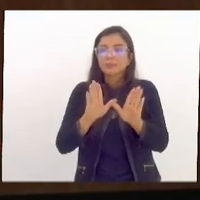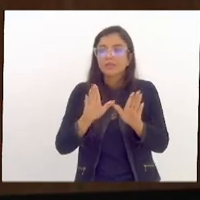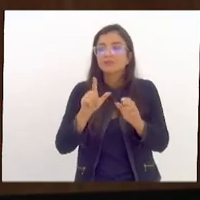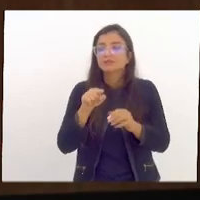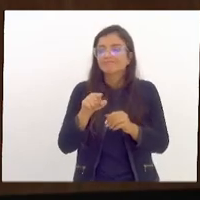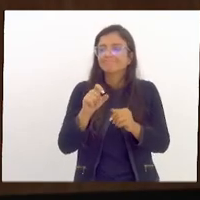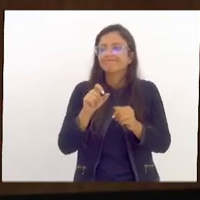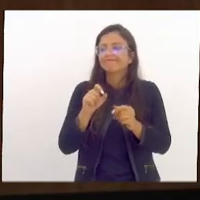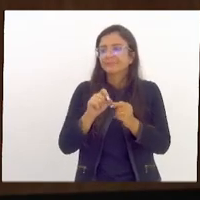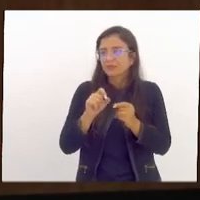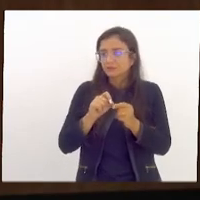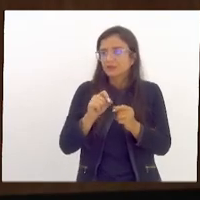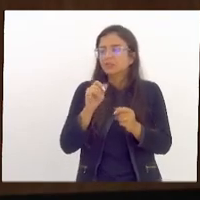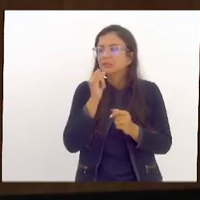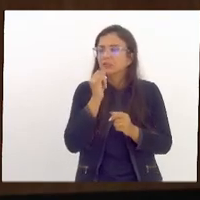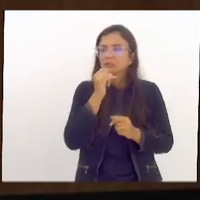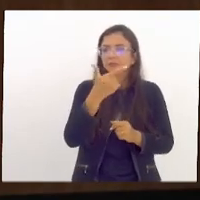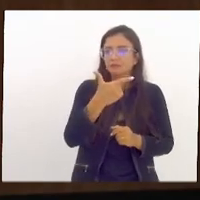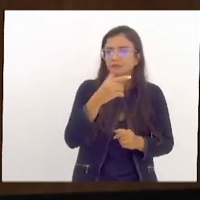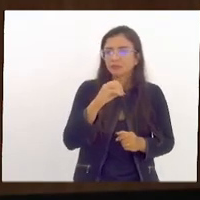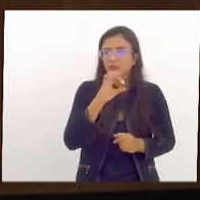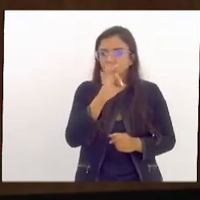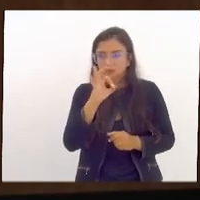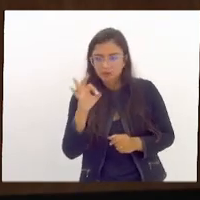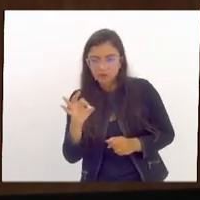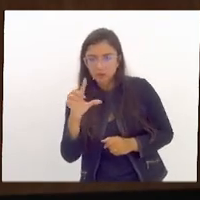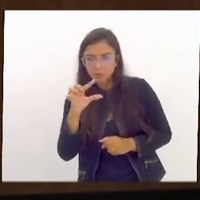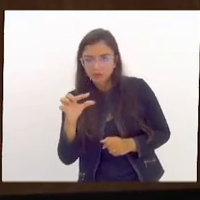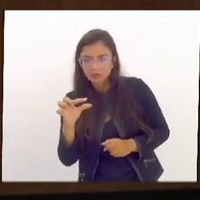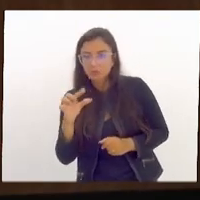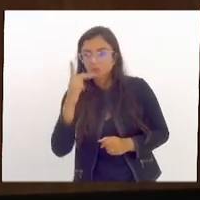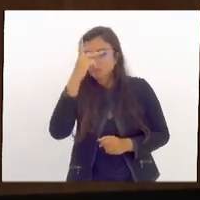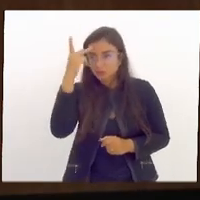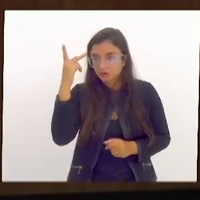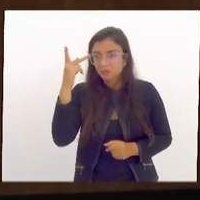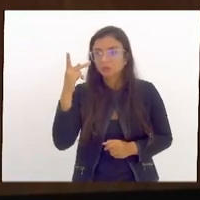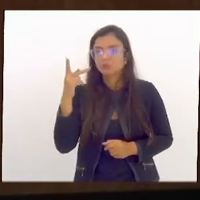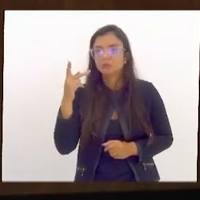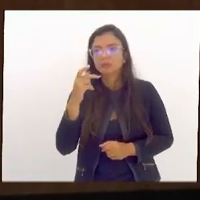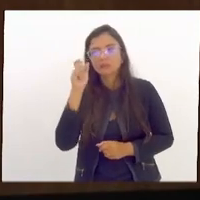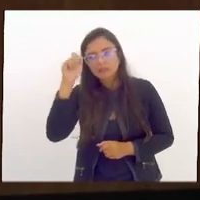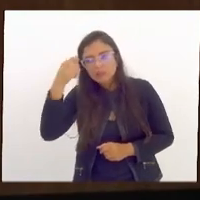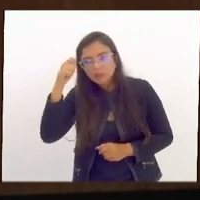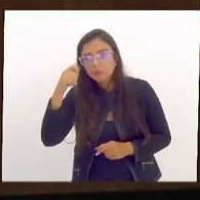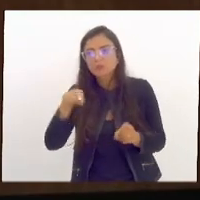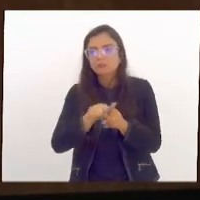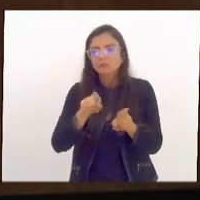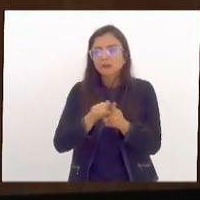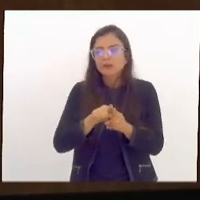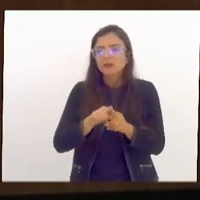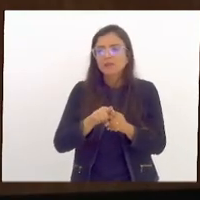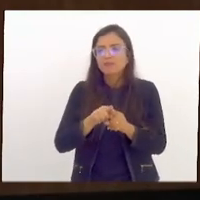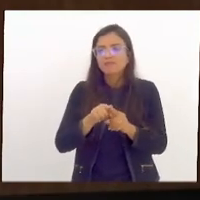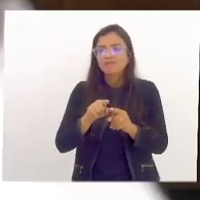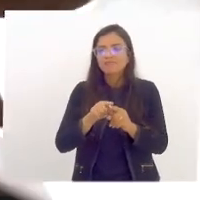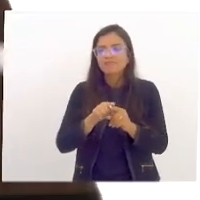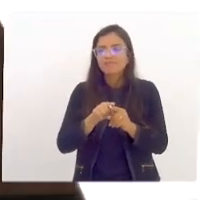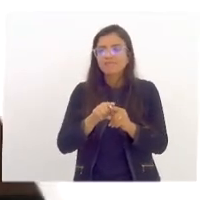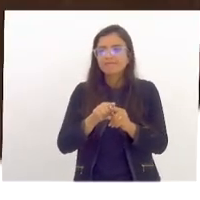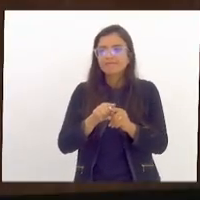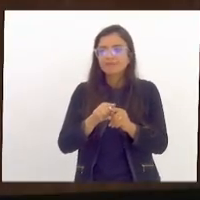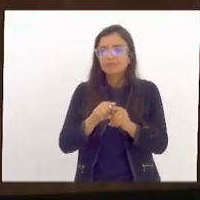definindo um mínimo de 20% para negros e indígenas. Entretanto,